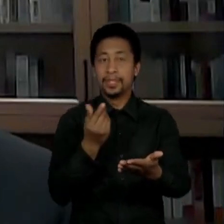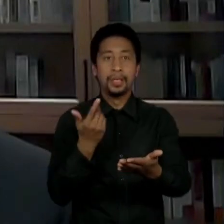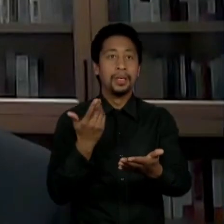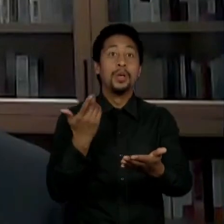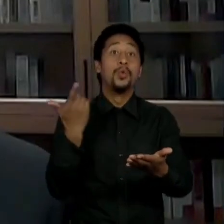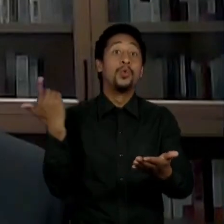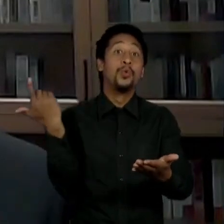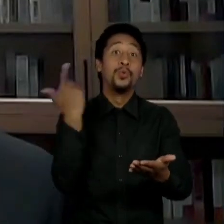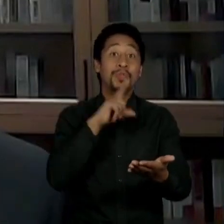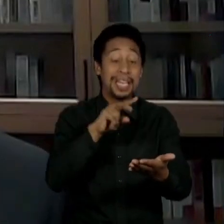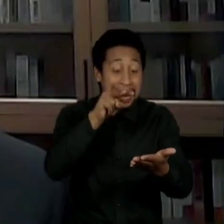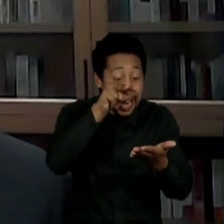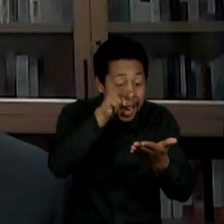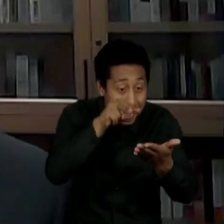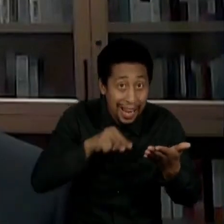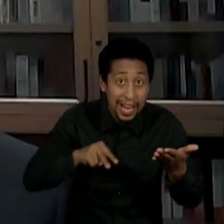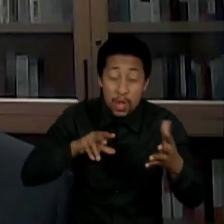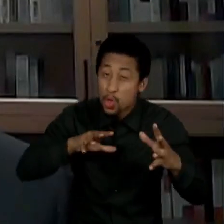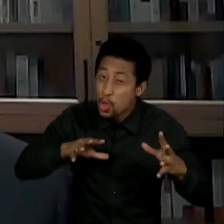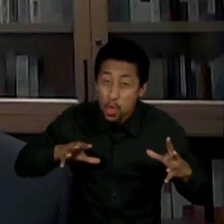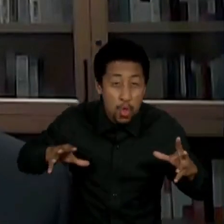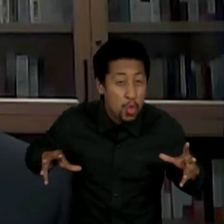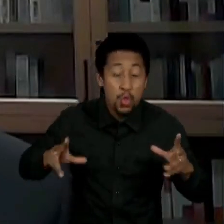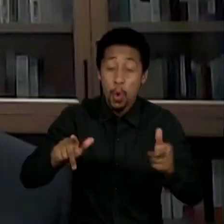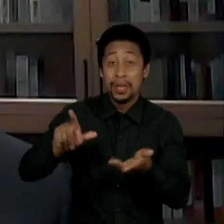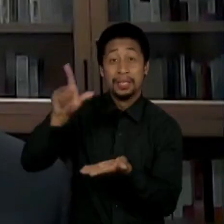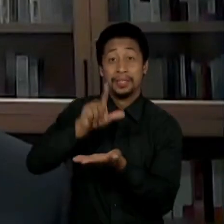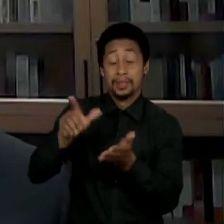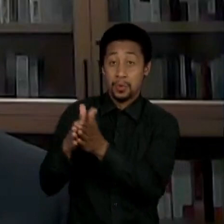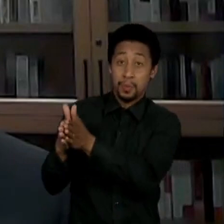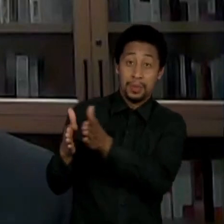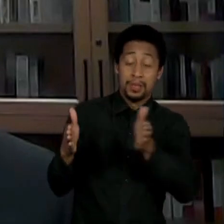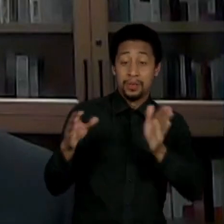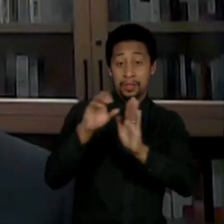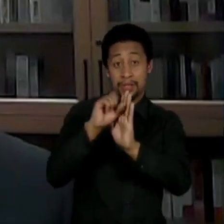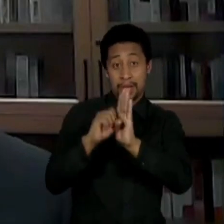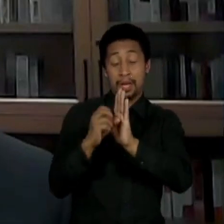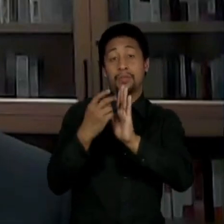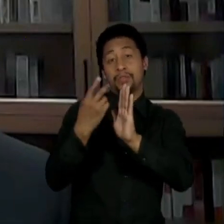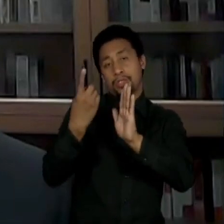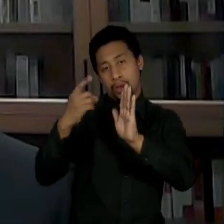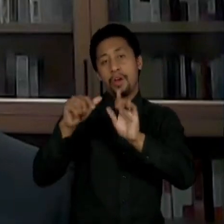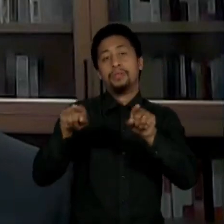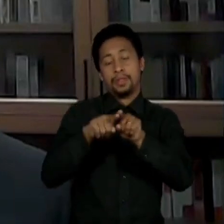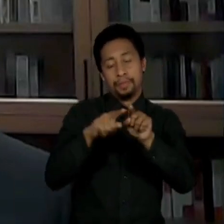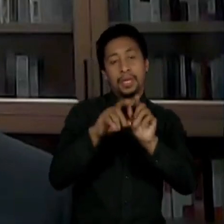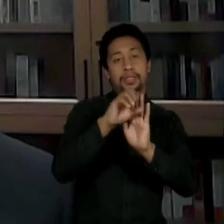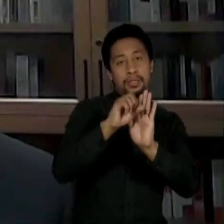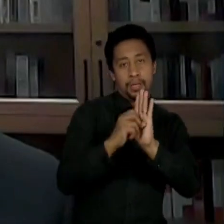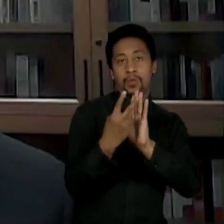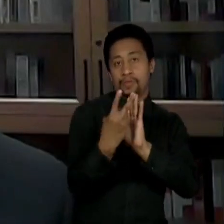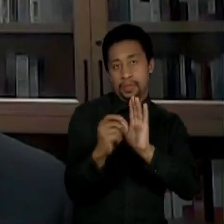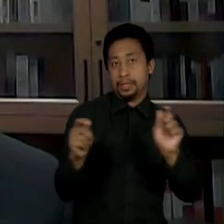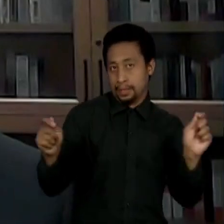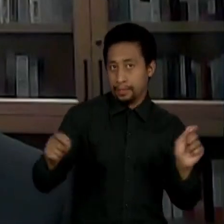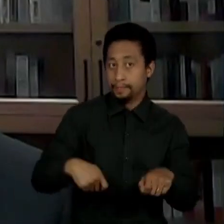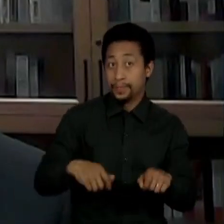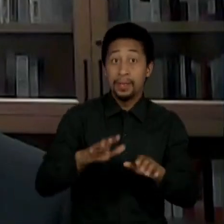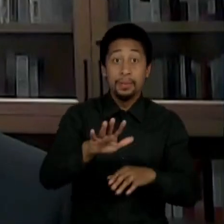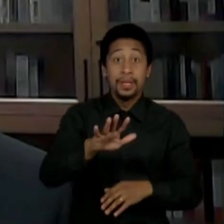literatura do 19th century e toda a grande literatura do 20th century. Mas não era uma